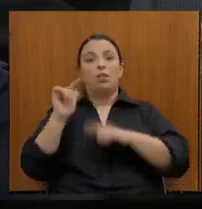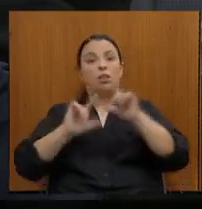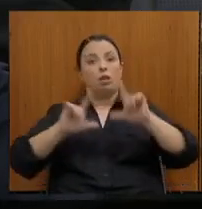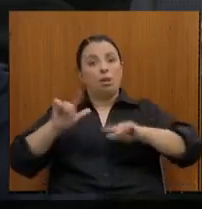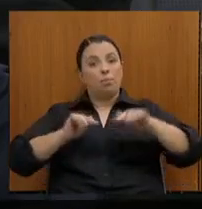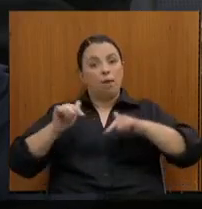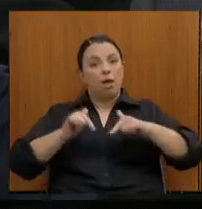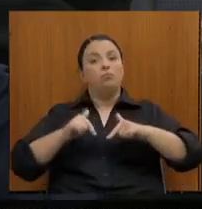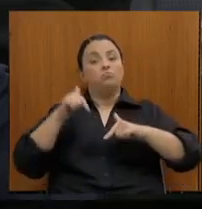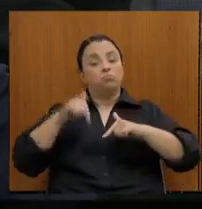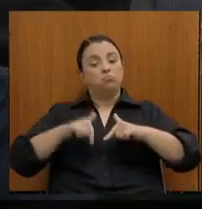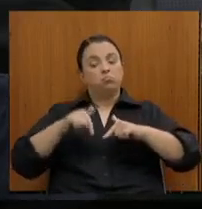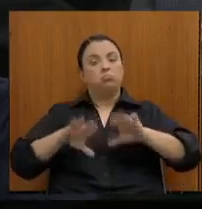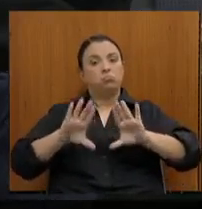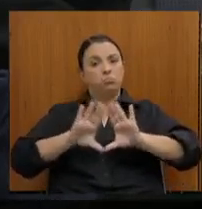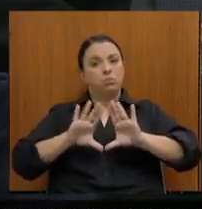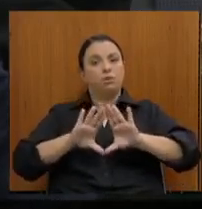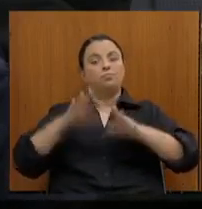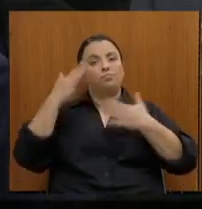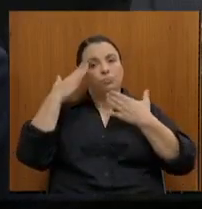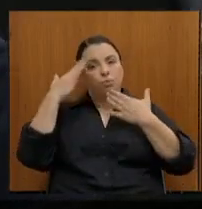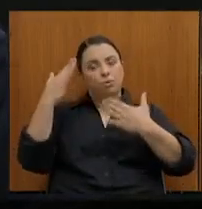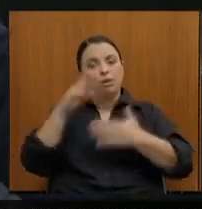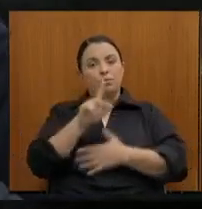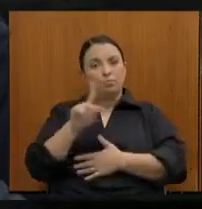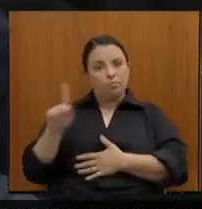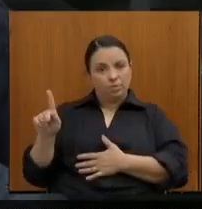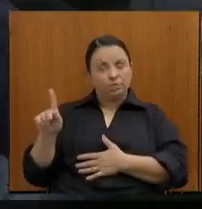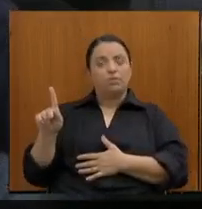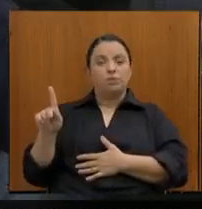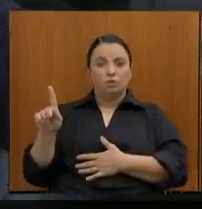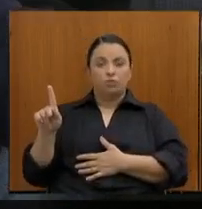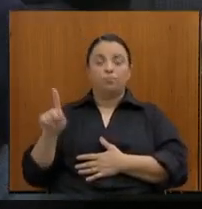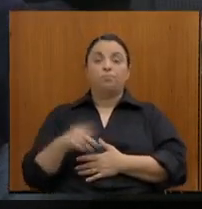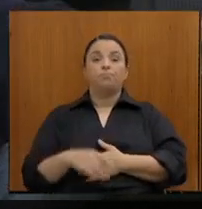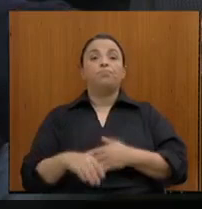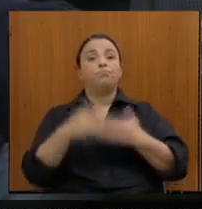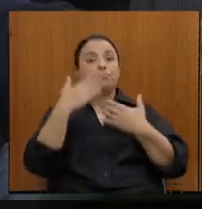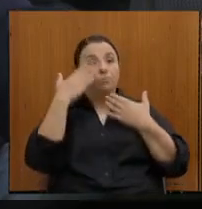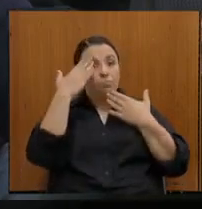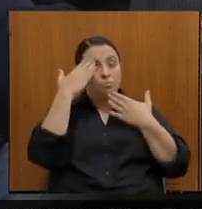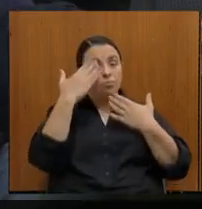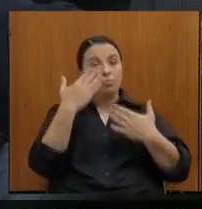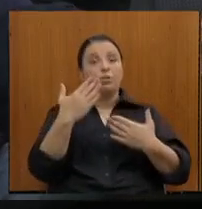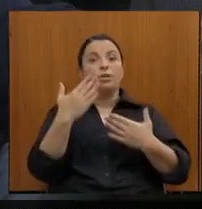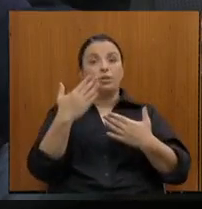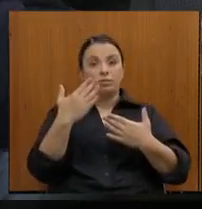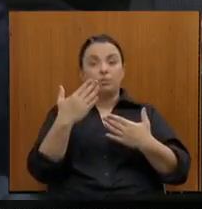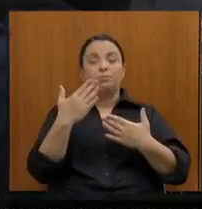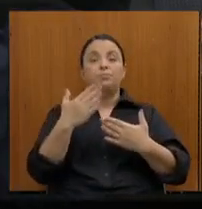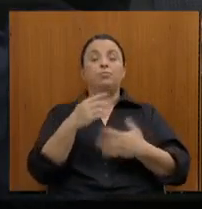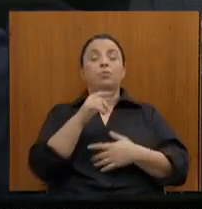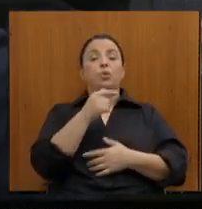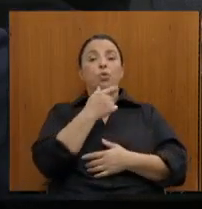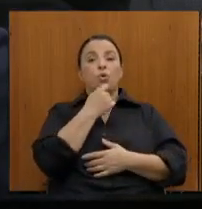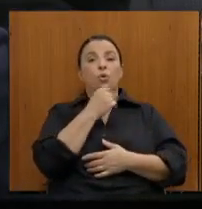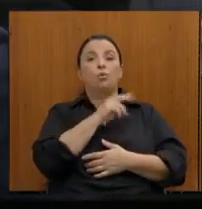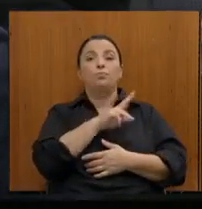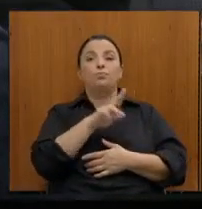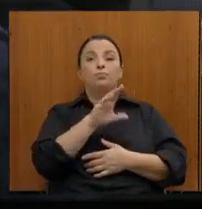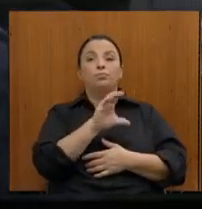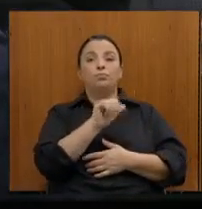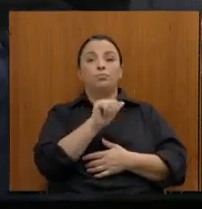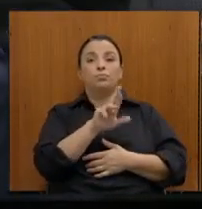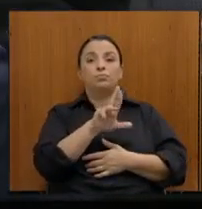obrigado Presidente Antônio Carlos Arantes agradecer né o caso Henrique